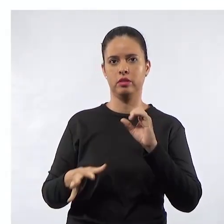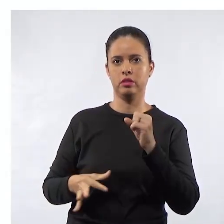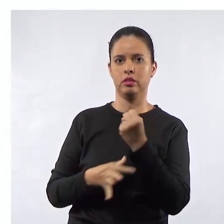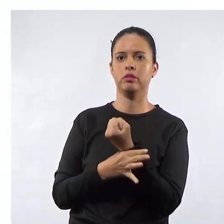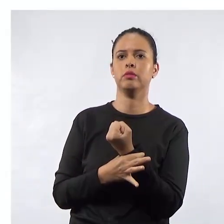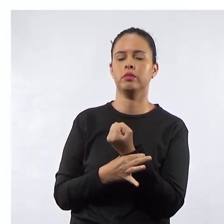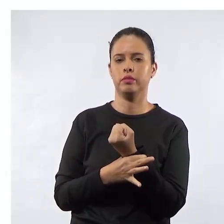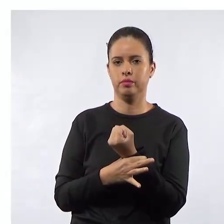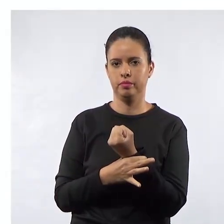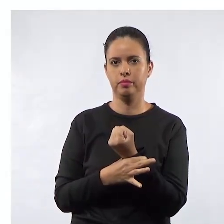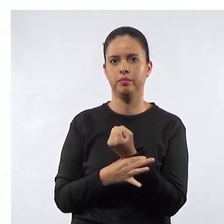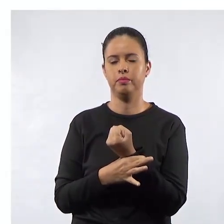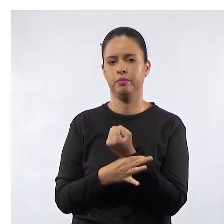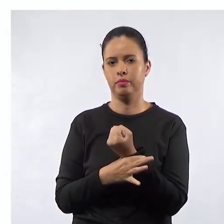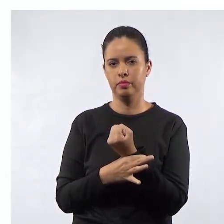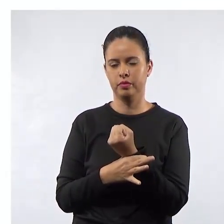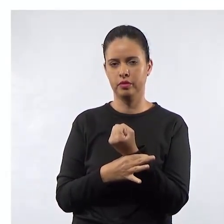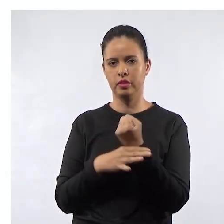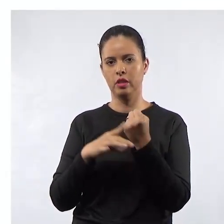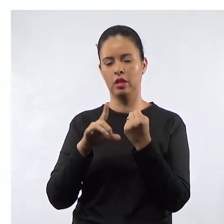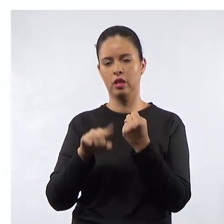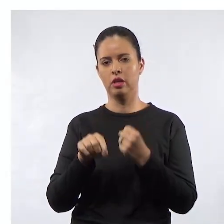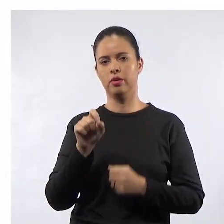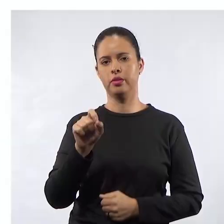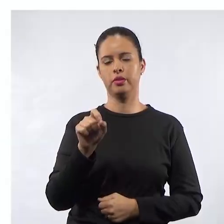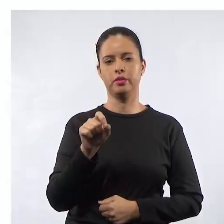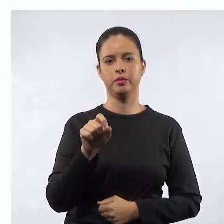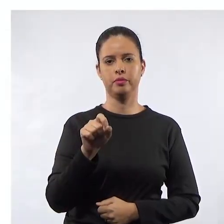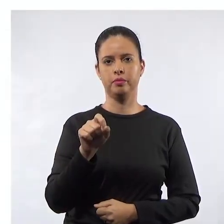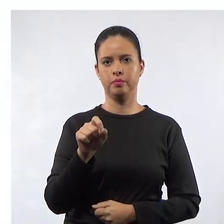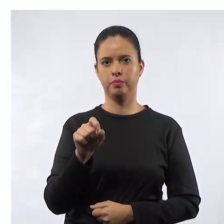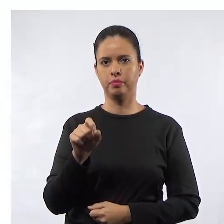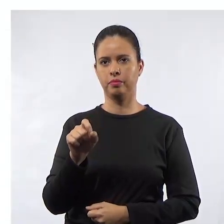O não cumprimento da segunda função acarreta